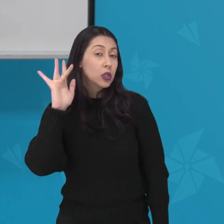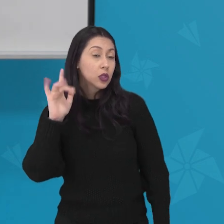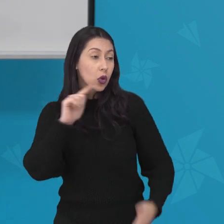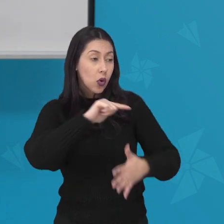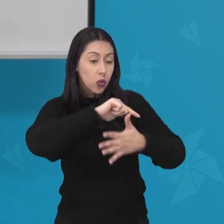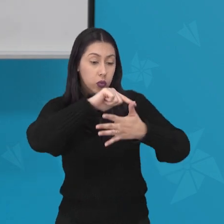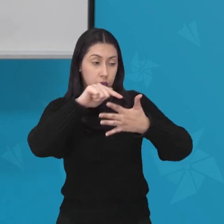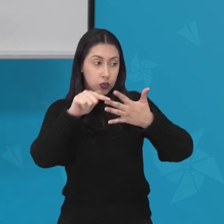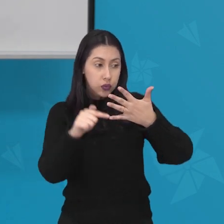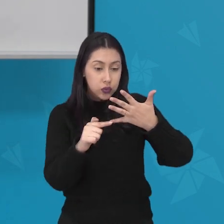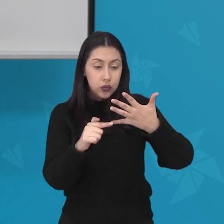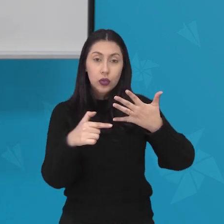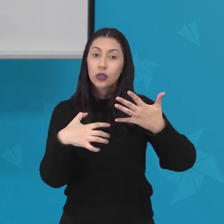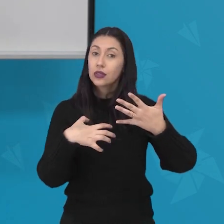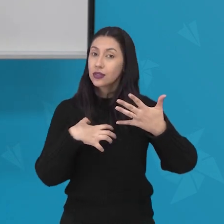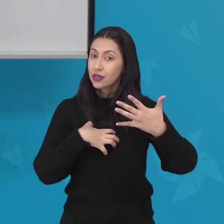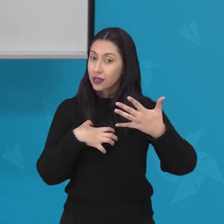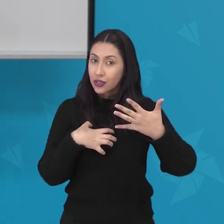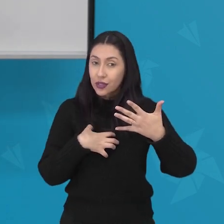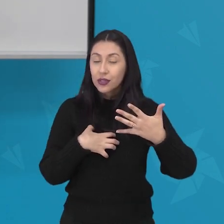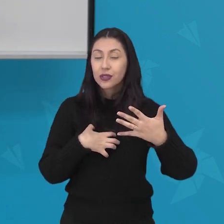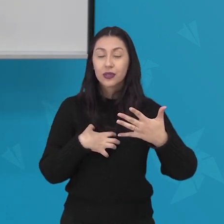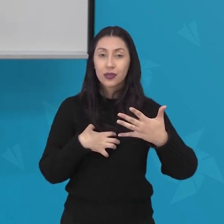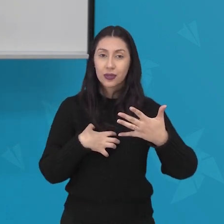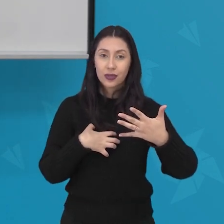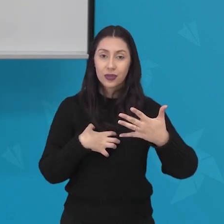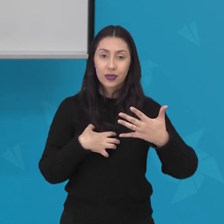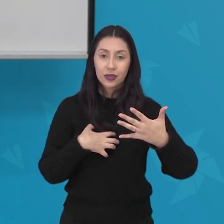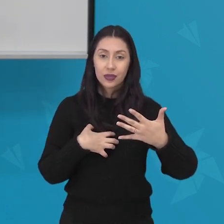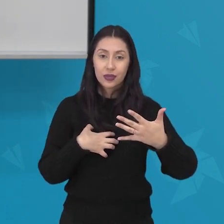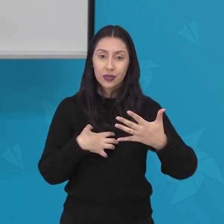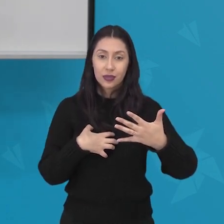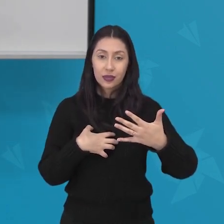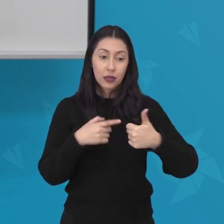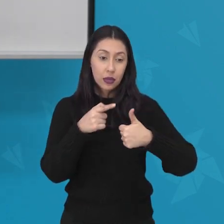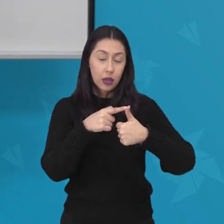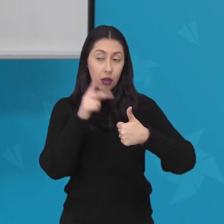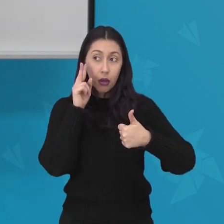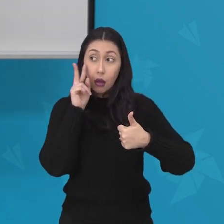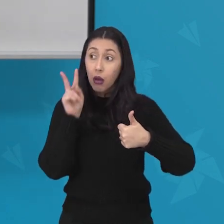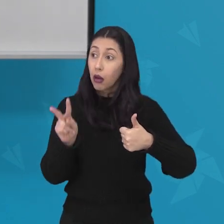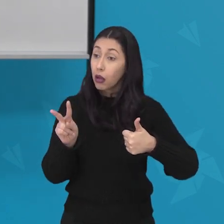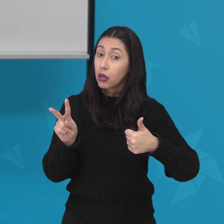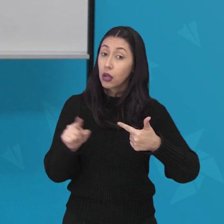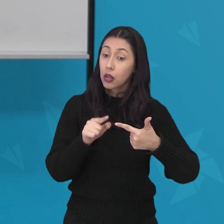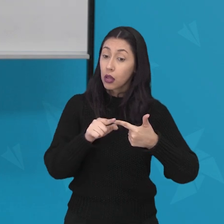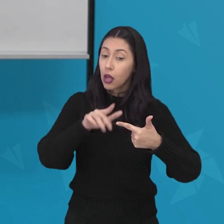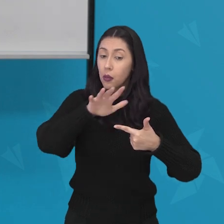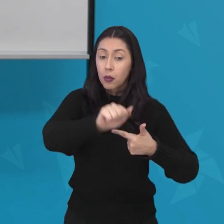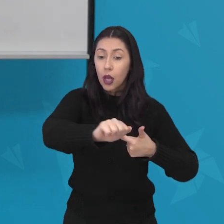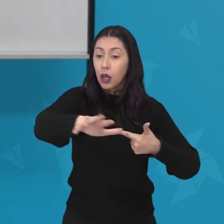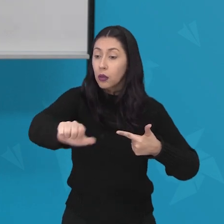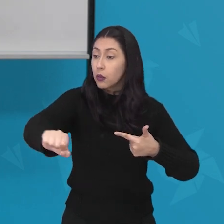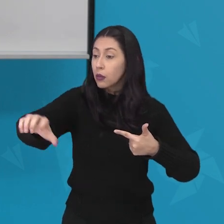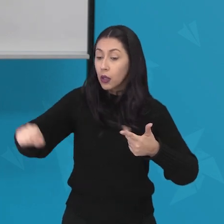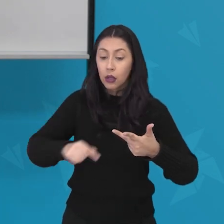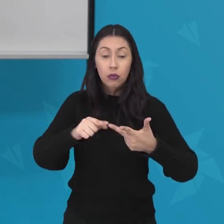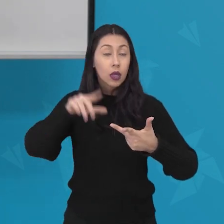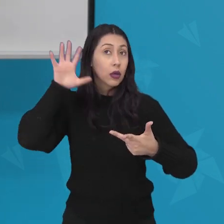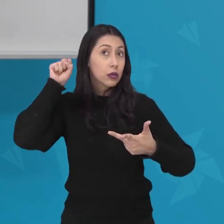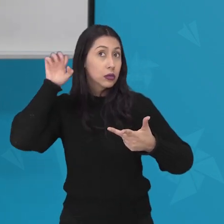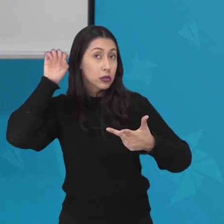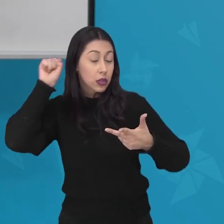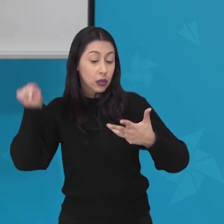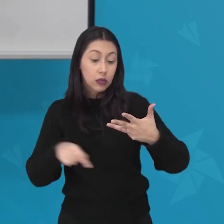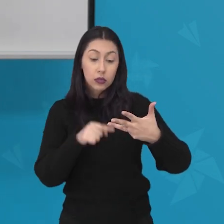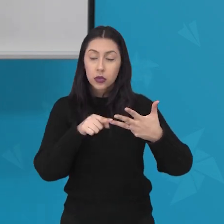todos os 5 sentidos que nós temos no corpo: os olhos, tato,